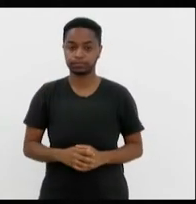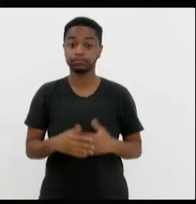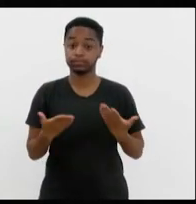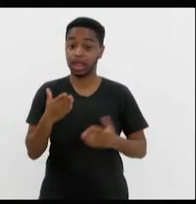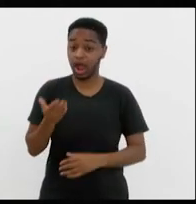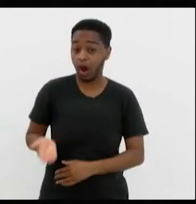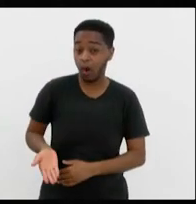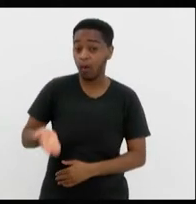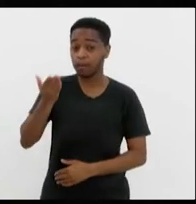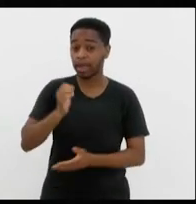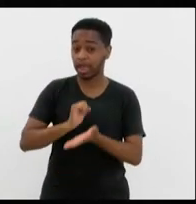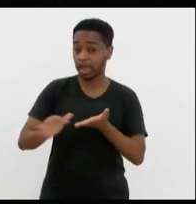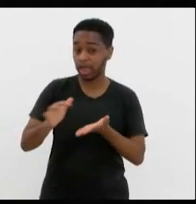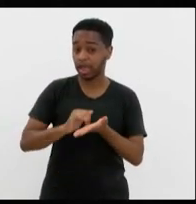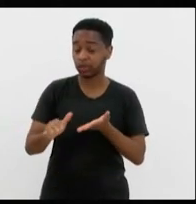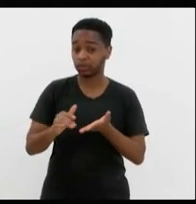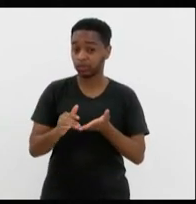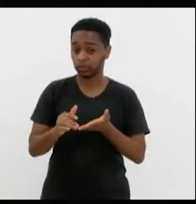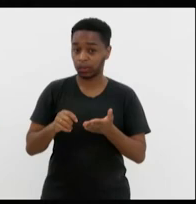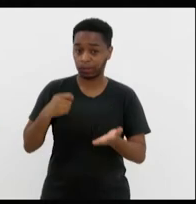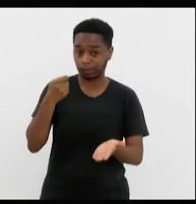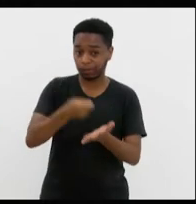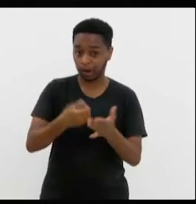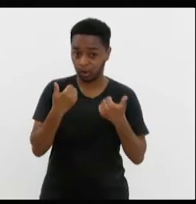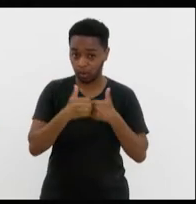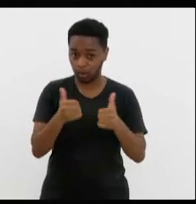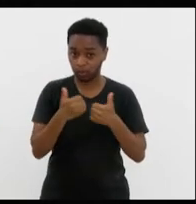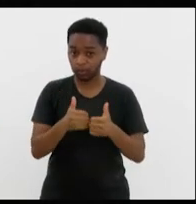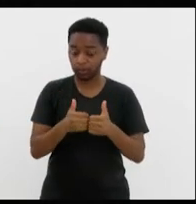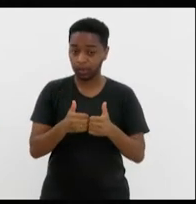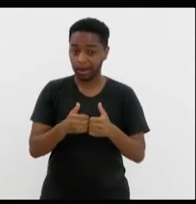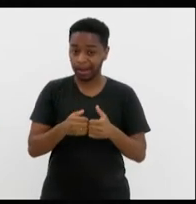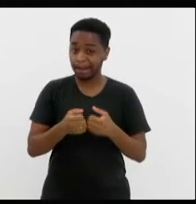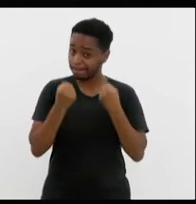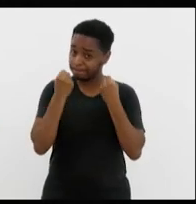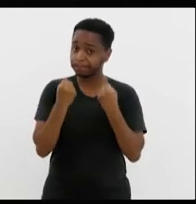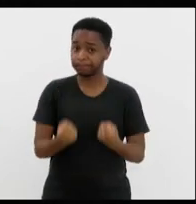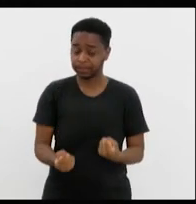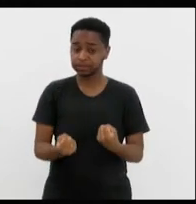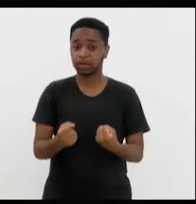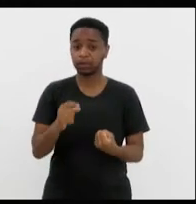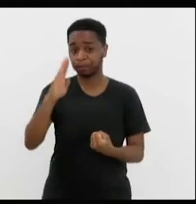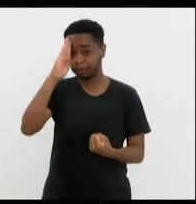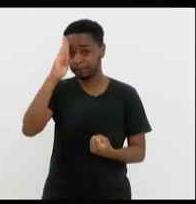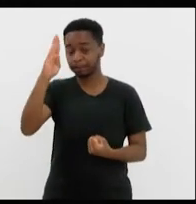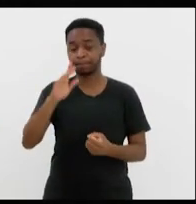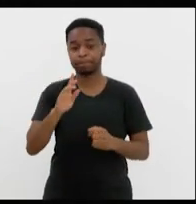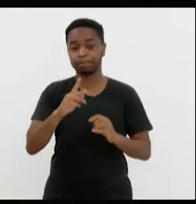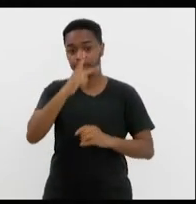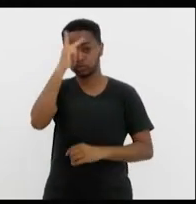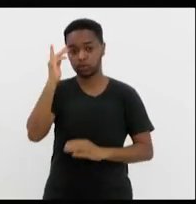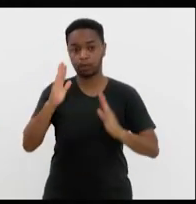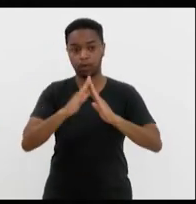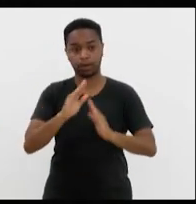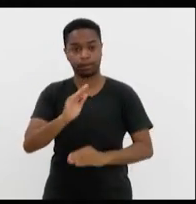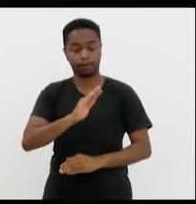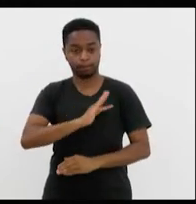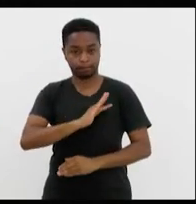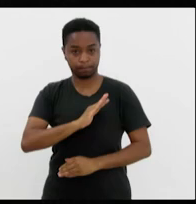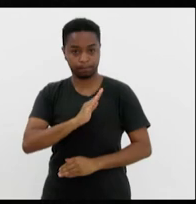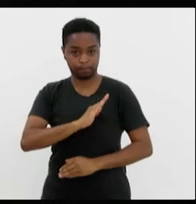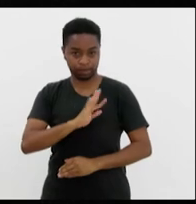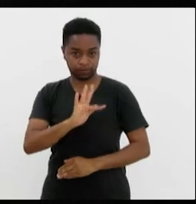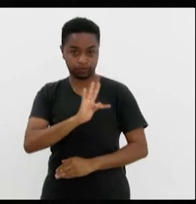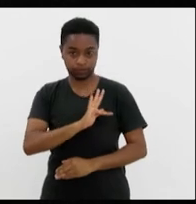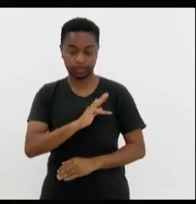aumento vai pesar especialmente no bolso dos moradores da Baixada, de São Gonçalo